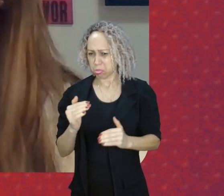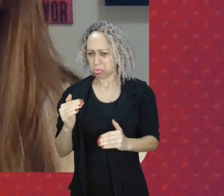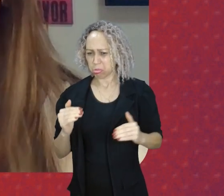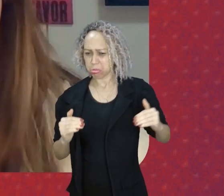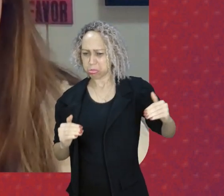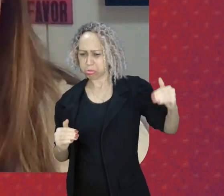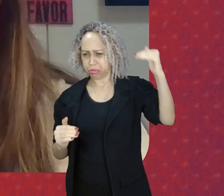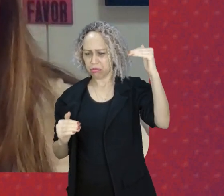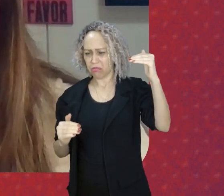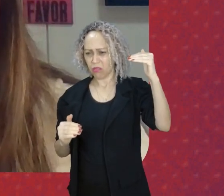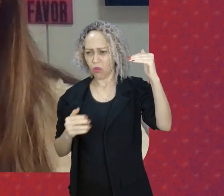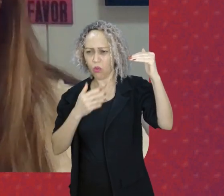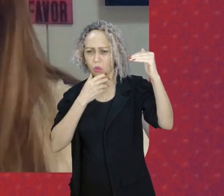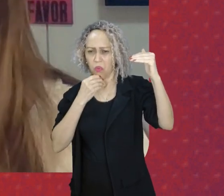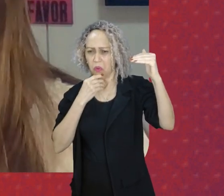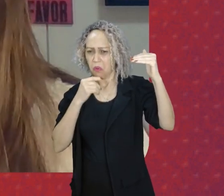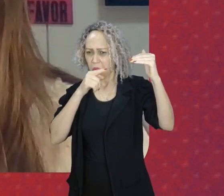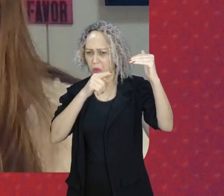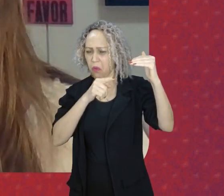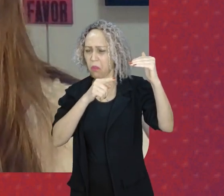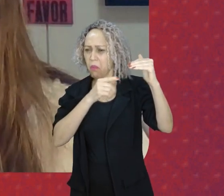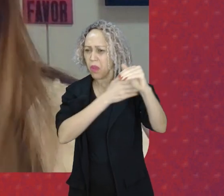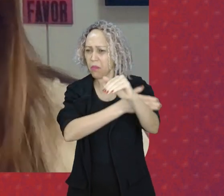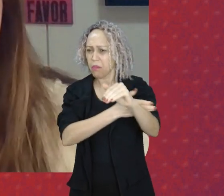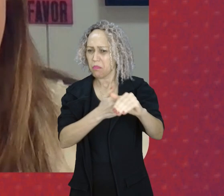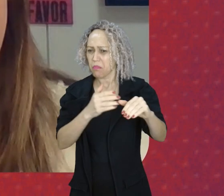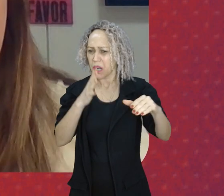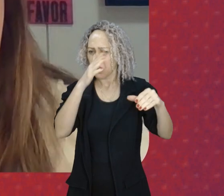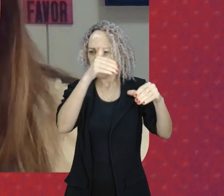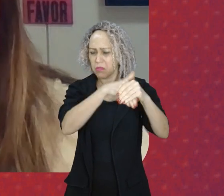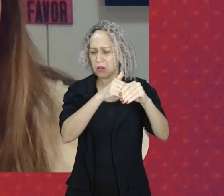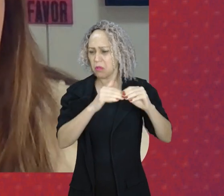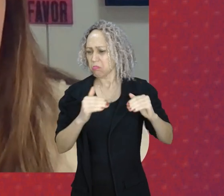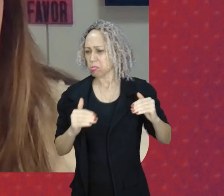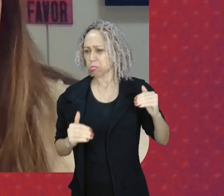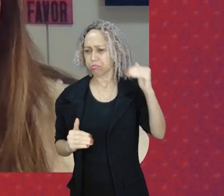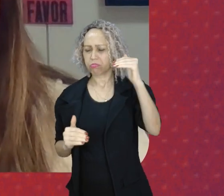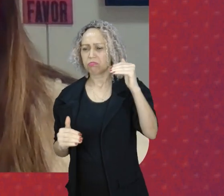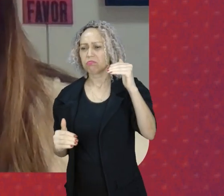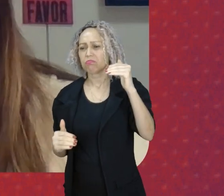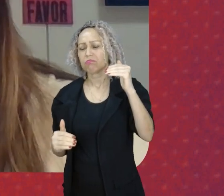muito mais homem branco eleito do que o número se a gente